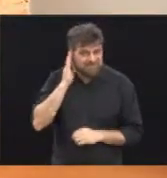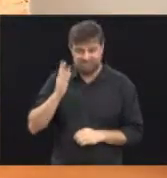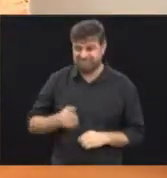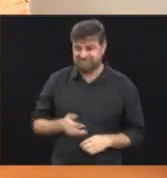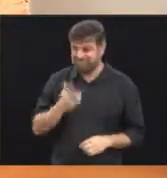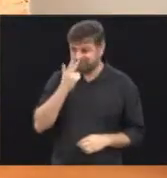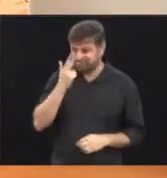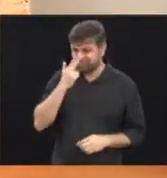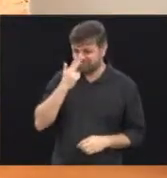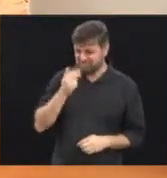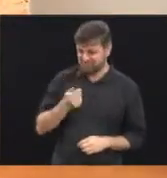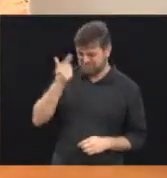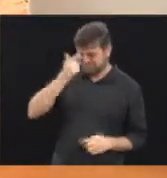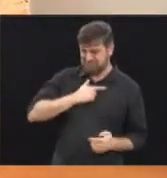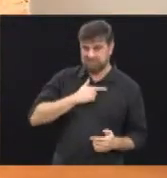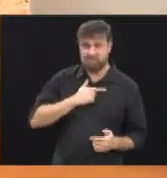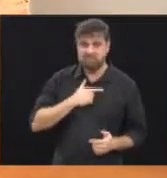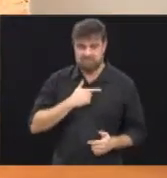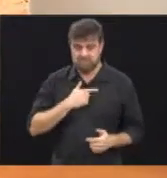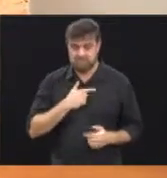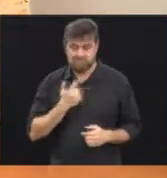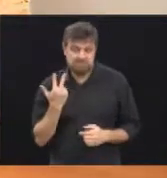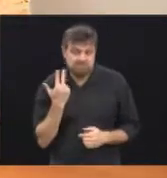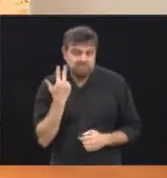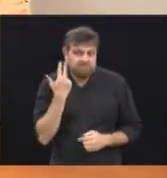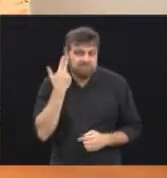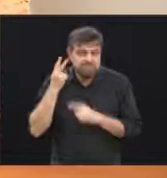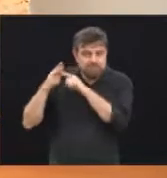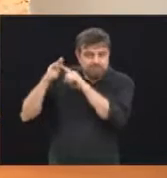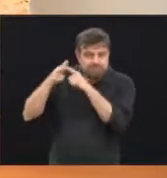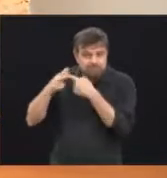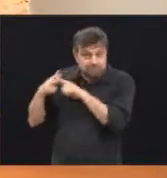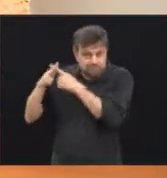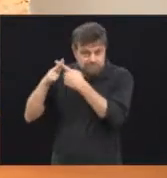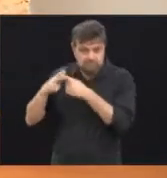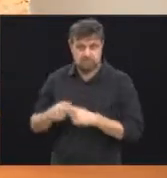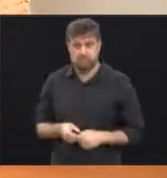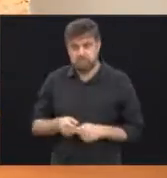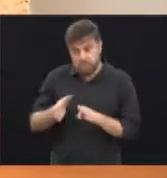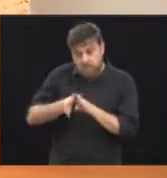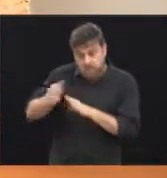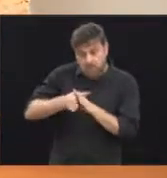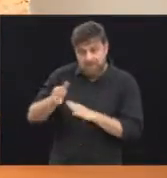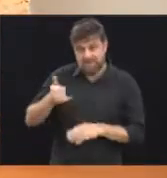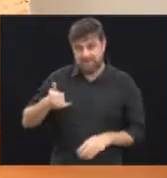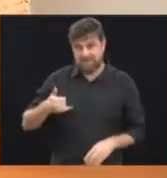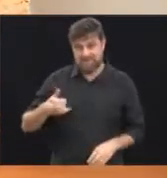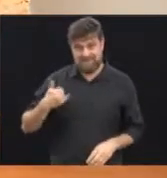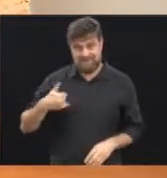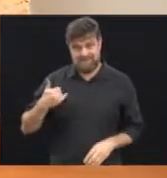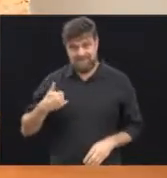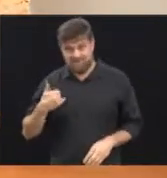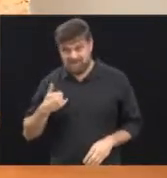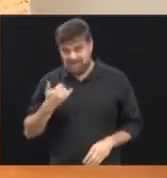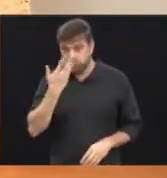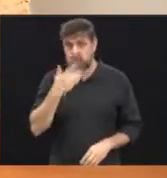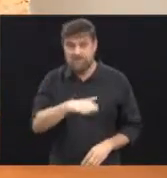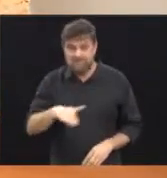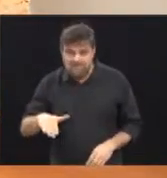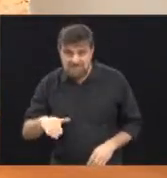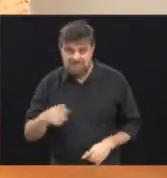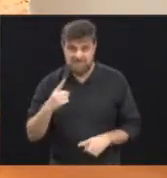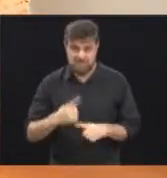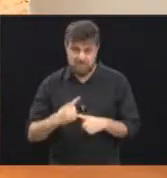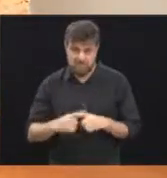antihélice, que a gente chama. Mas o indicado é fazer a cirurgia mais importante na infância. Por